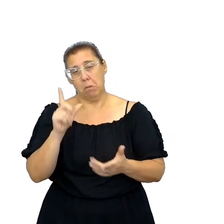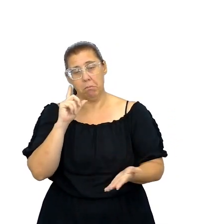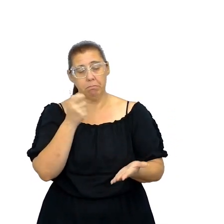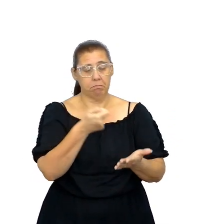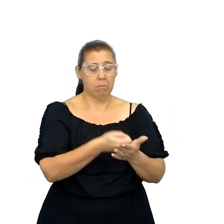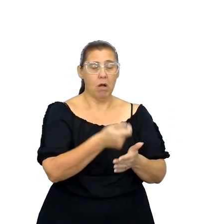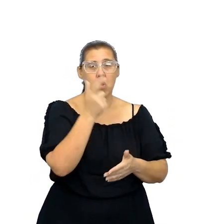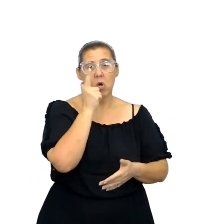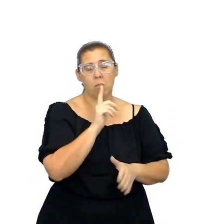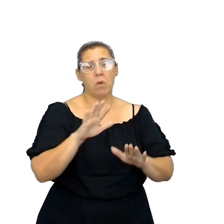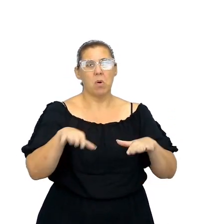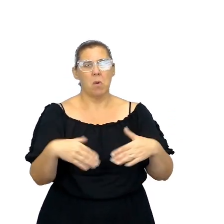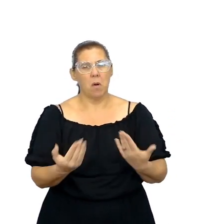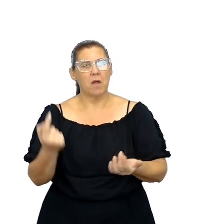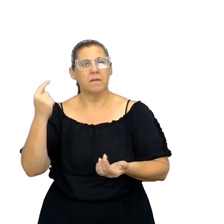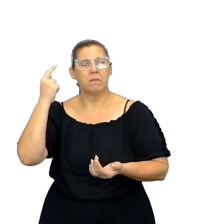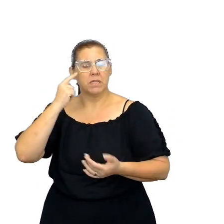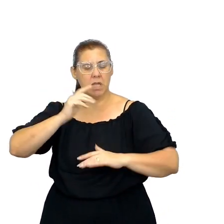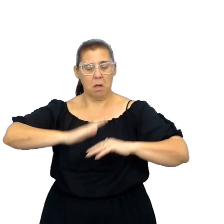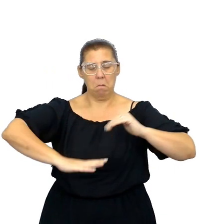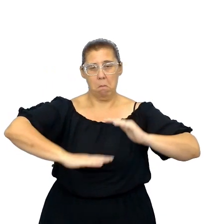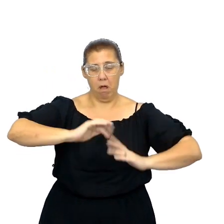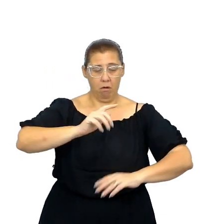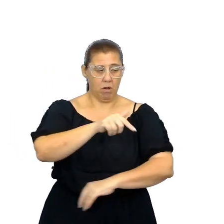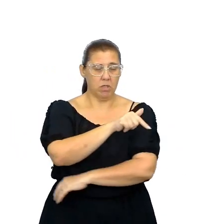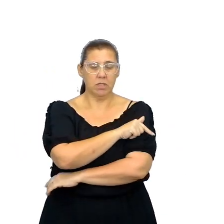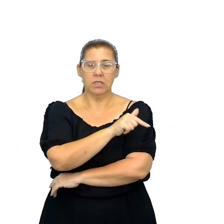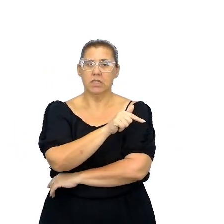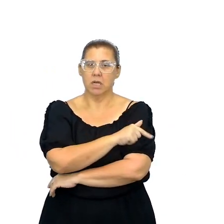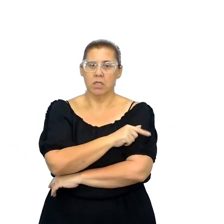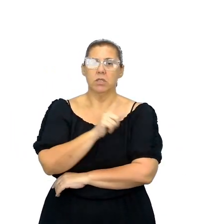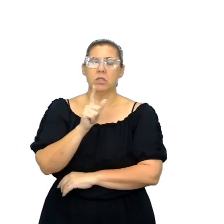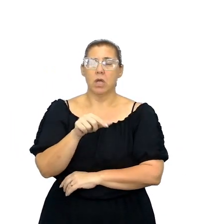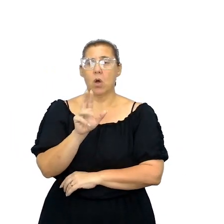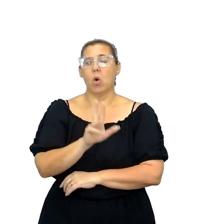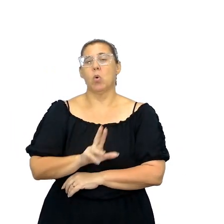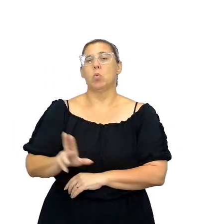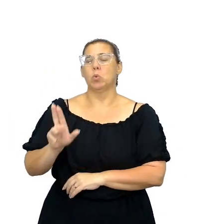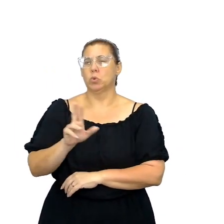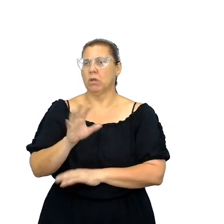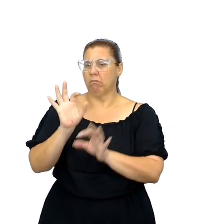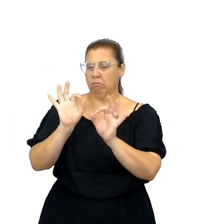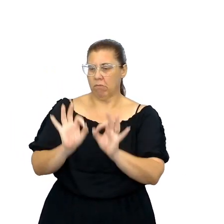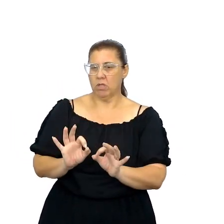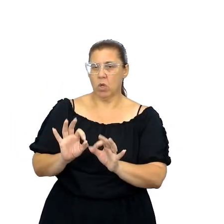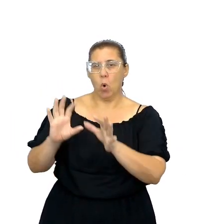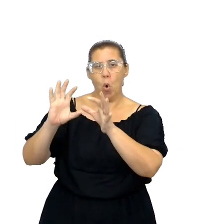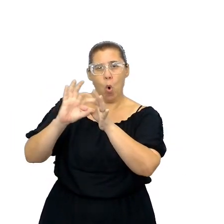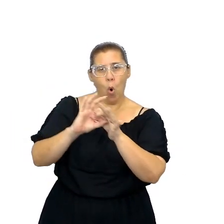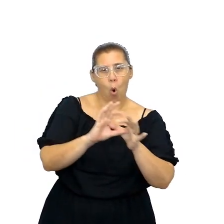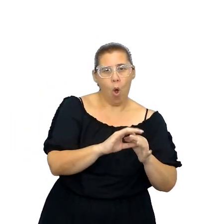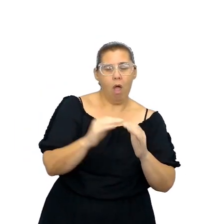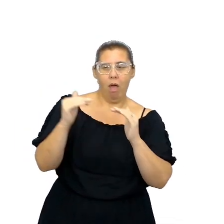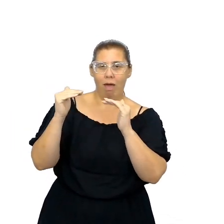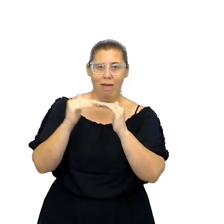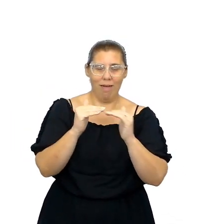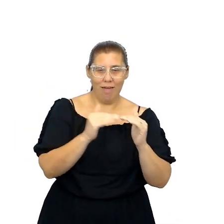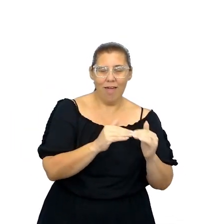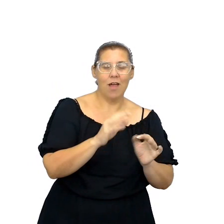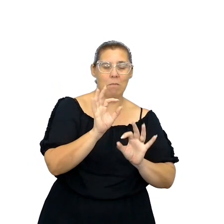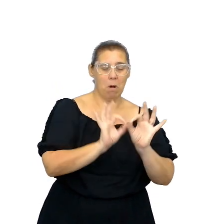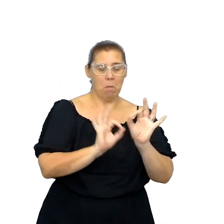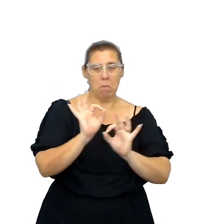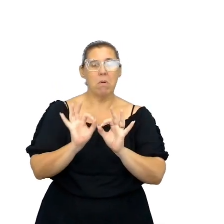estamos aqui pensando na habilidade do 7º ano, que é utilizar adequadamente a coesão e a progressão temática das